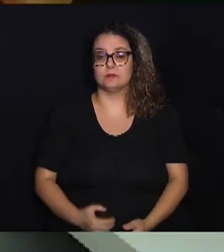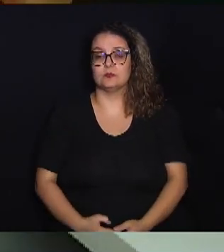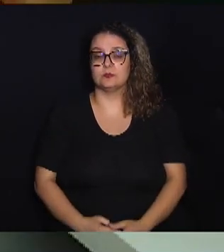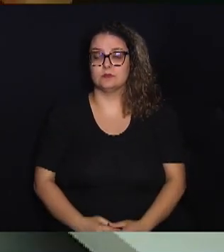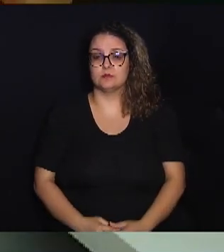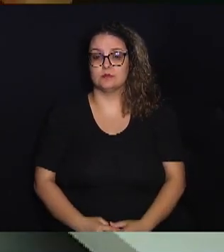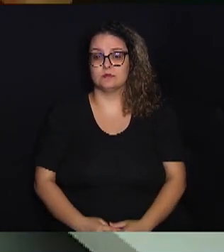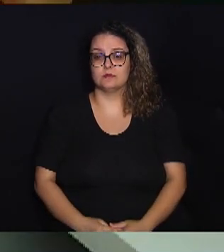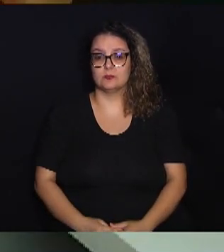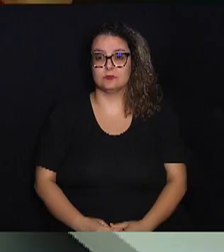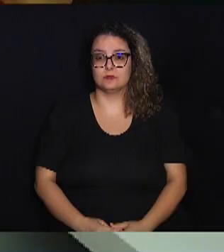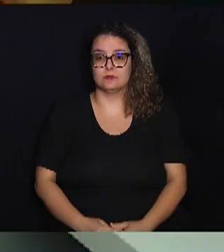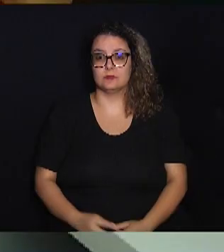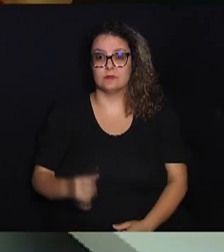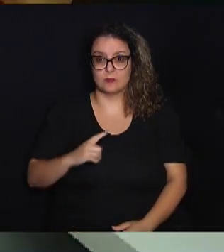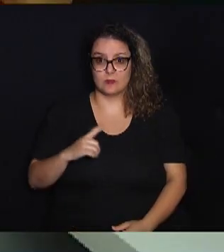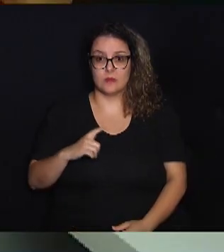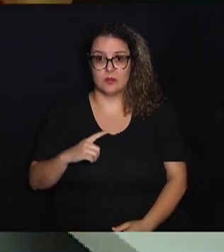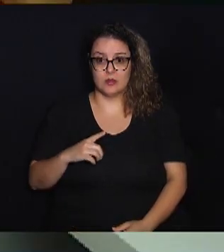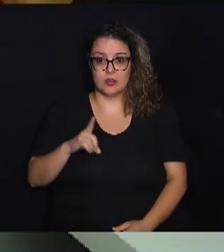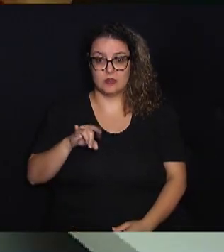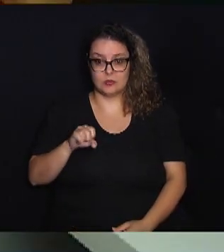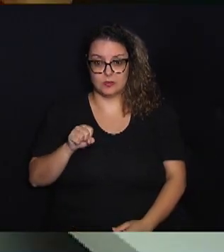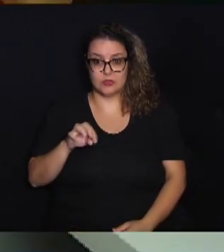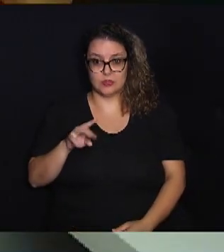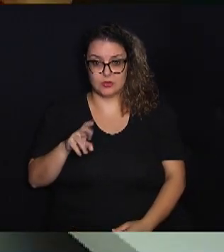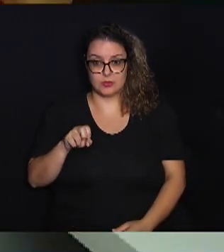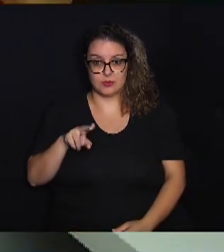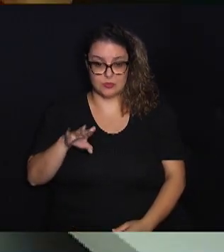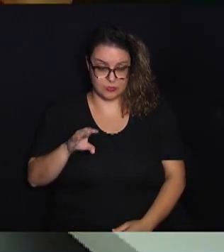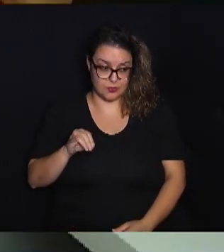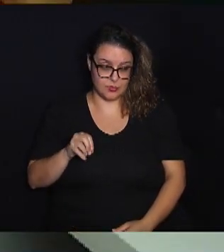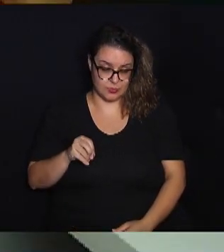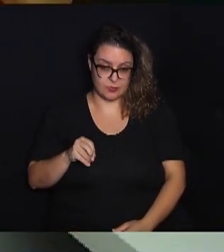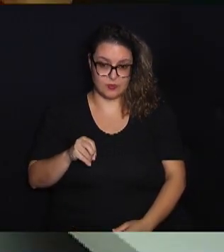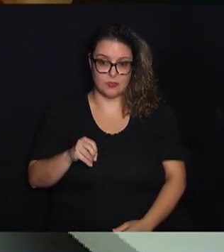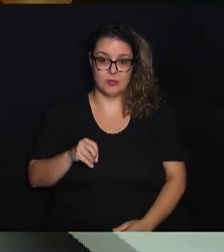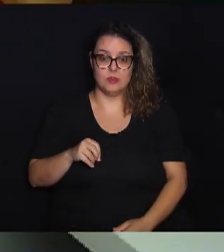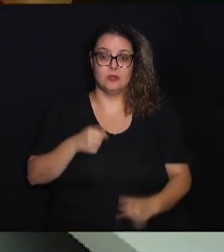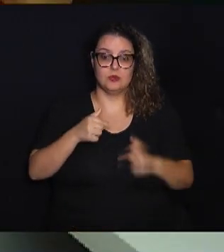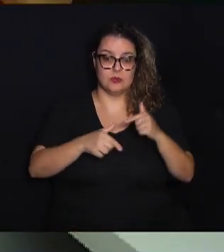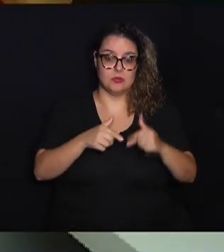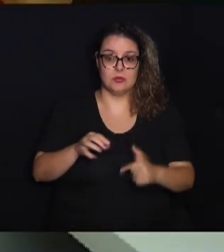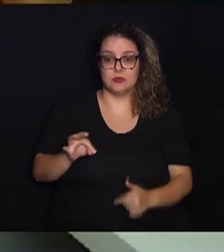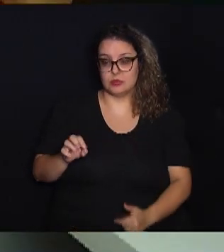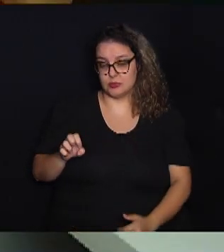assim, a gente tem um distúrbio do trabalhador de turno entre os distúrbios do sono.